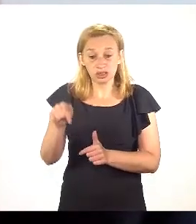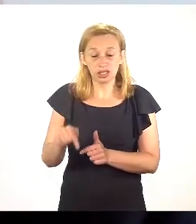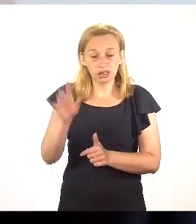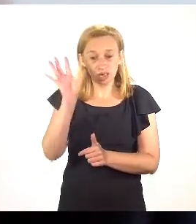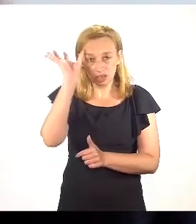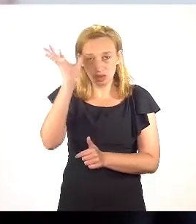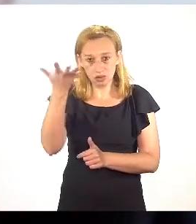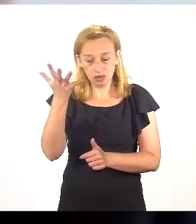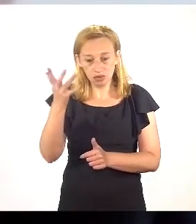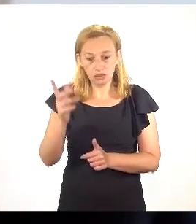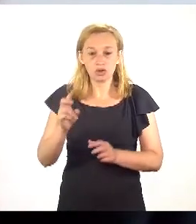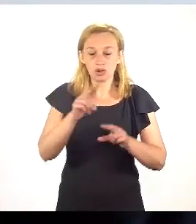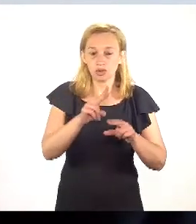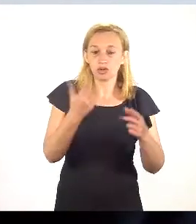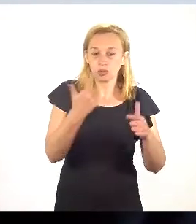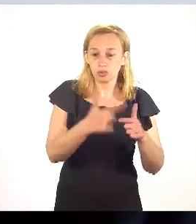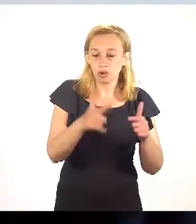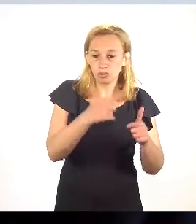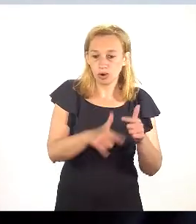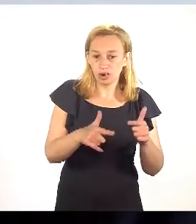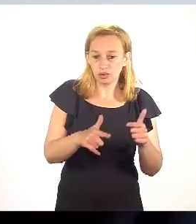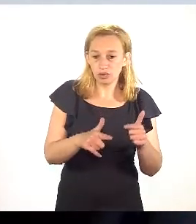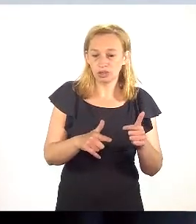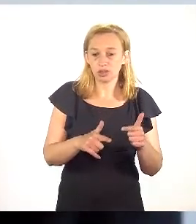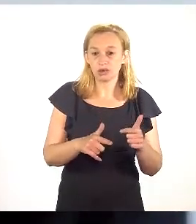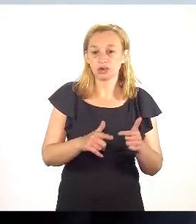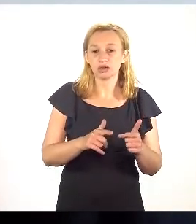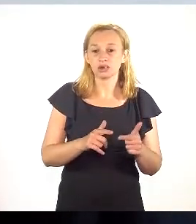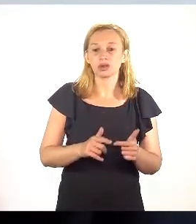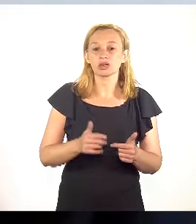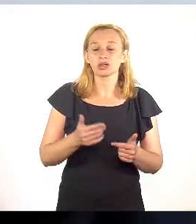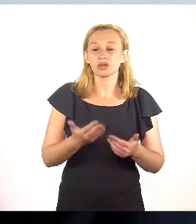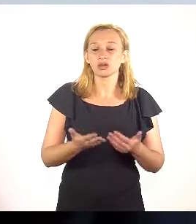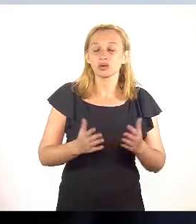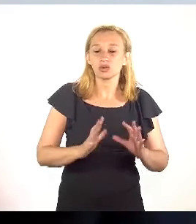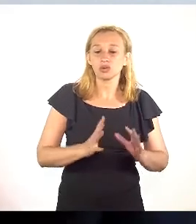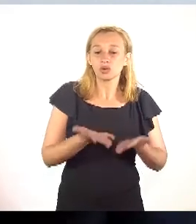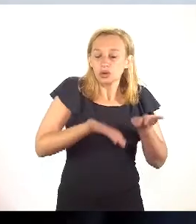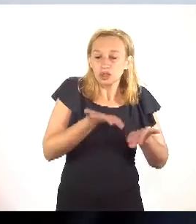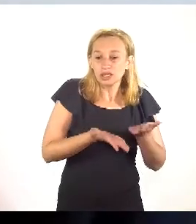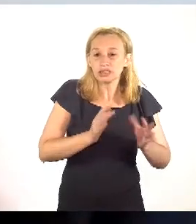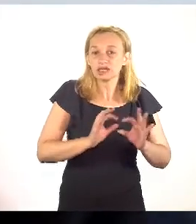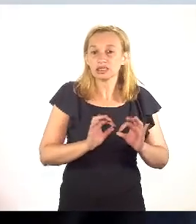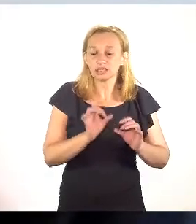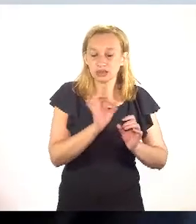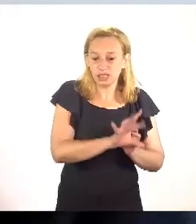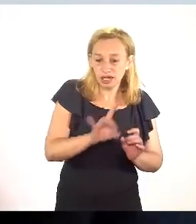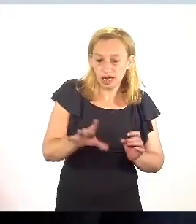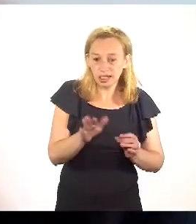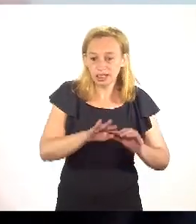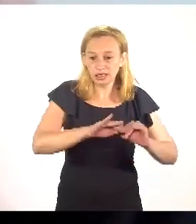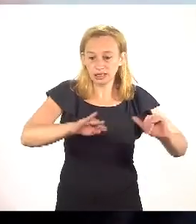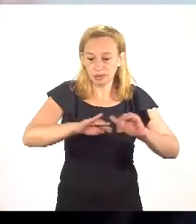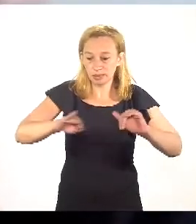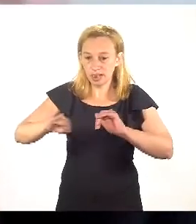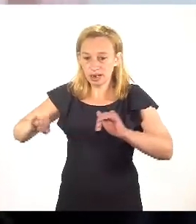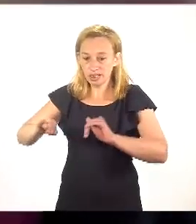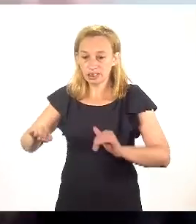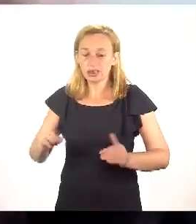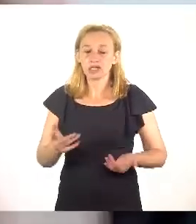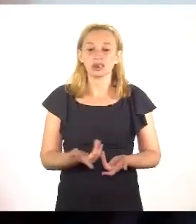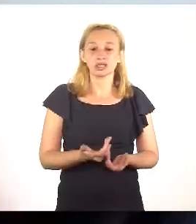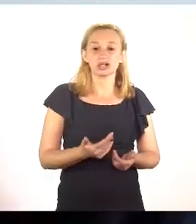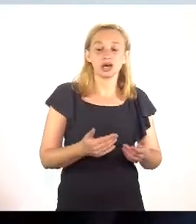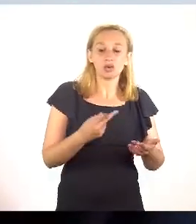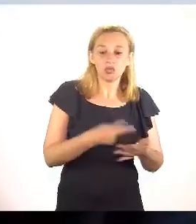a causa, o problema que originou, não só ficar tratando cada processo em separado, que é uma consequência de uma falha anterior, mas